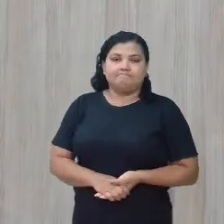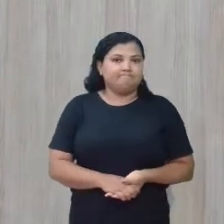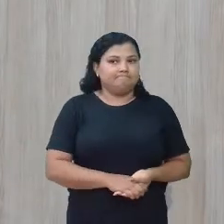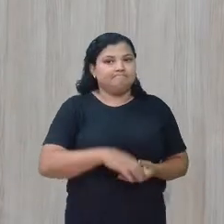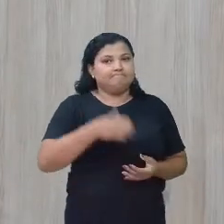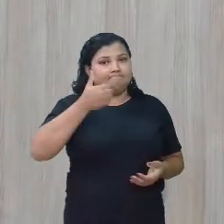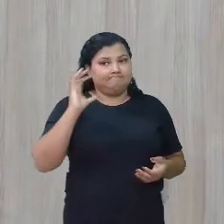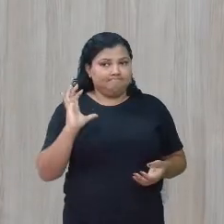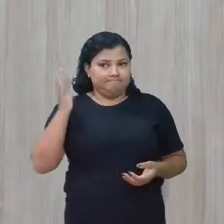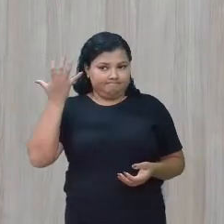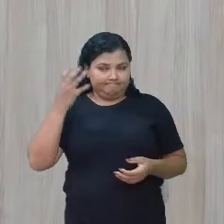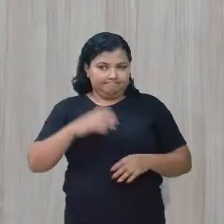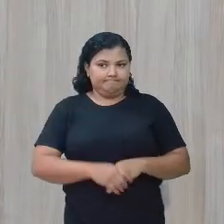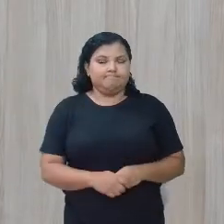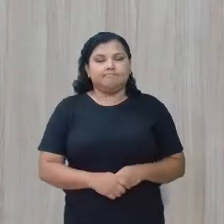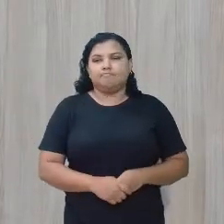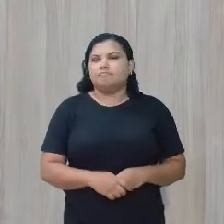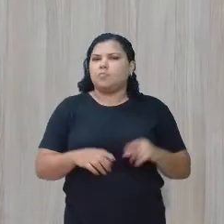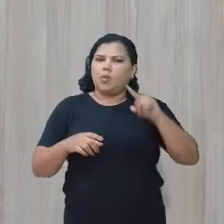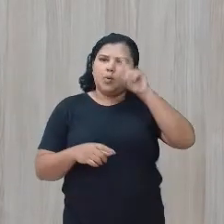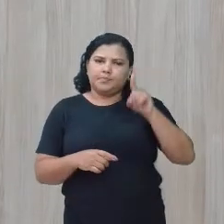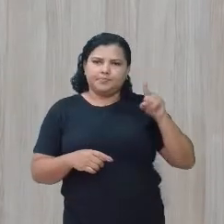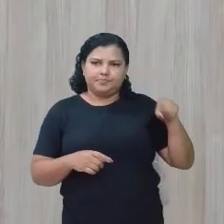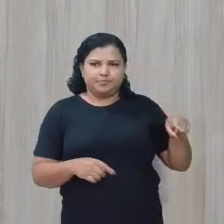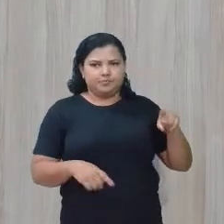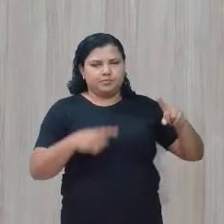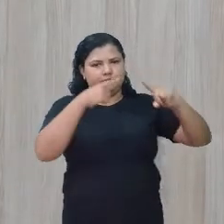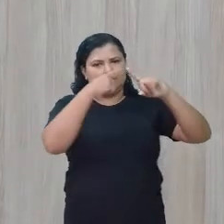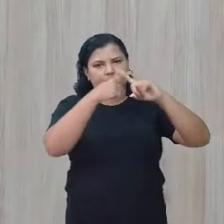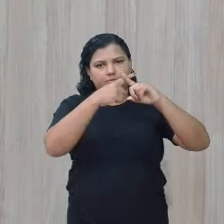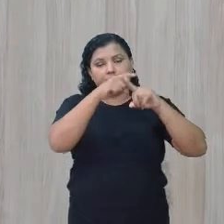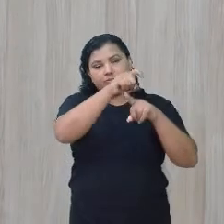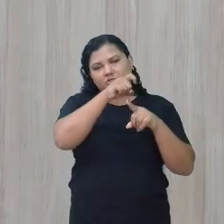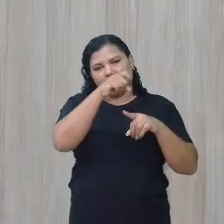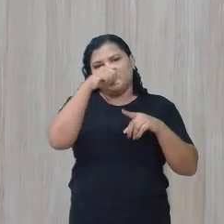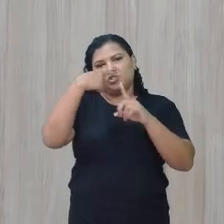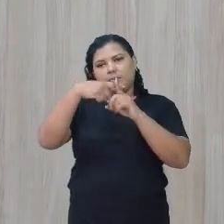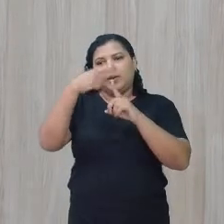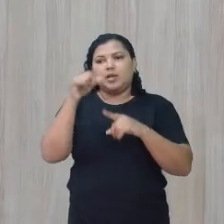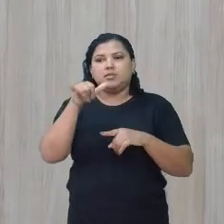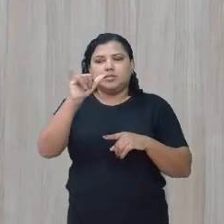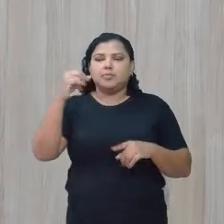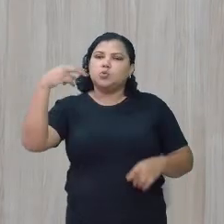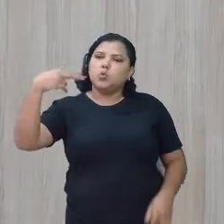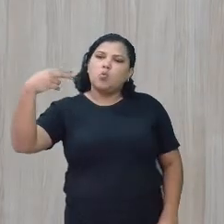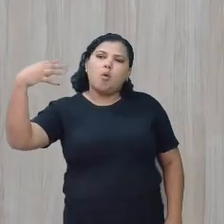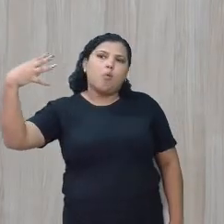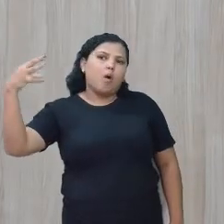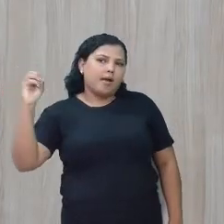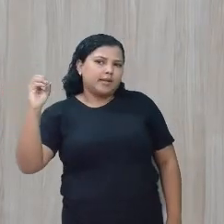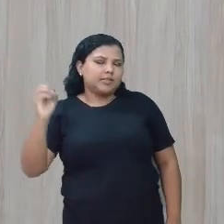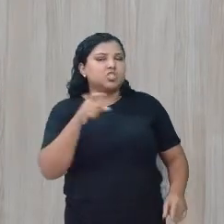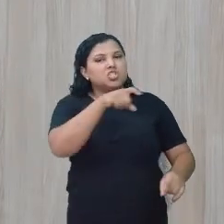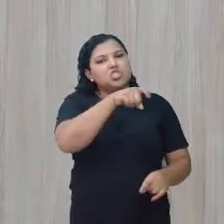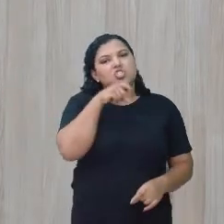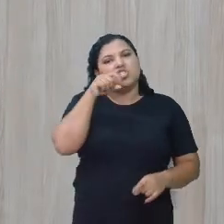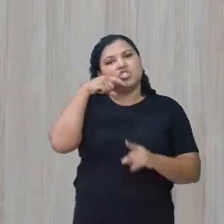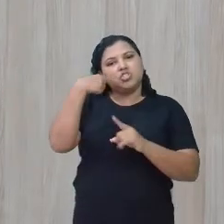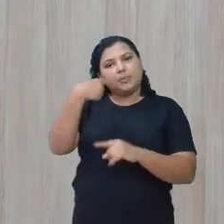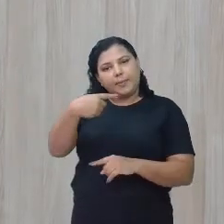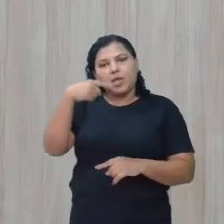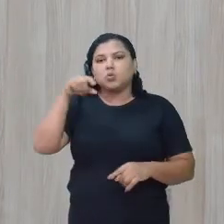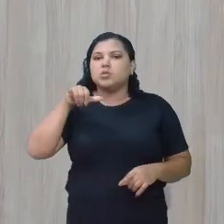vai resolver esse sistema aí. Eu tenho x mais y é igual a 40 e na equação de baixo eu tenho x menos